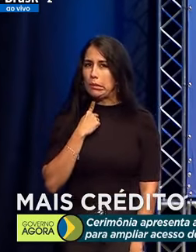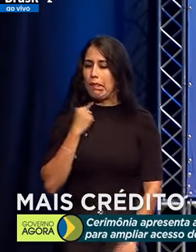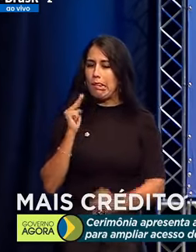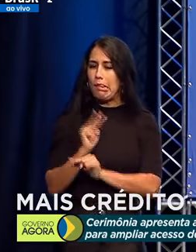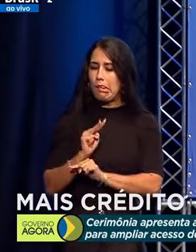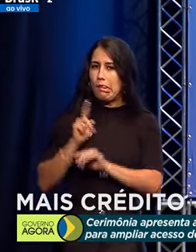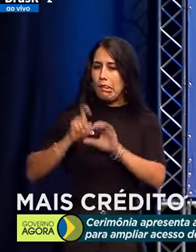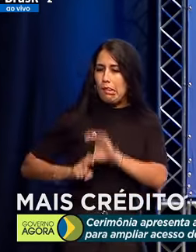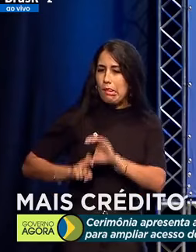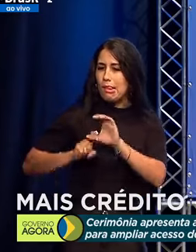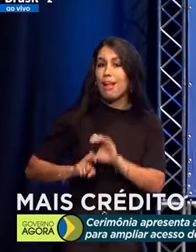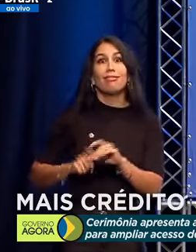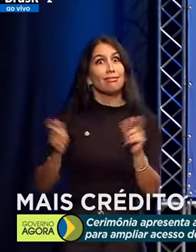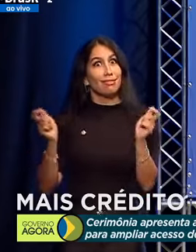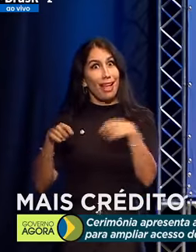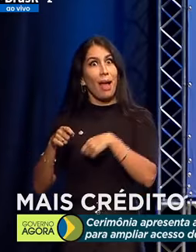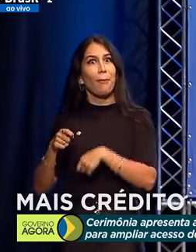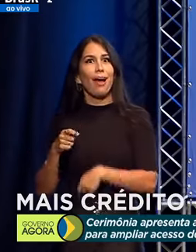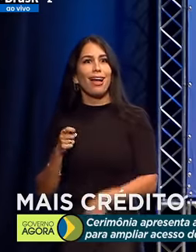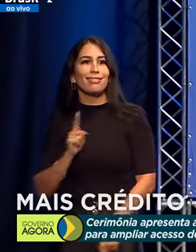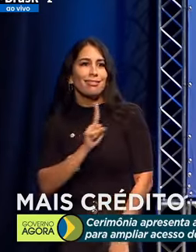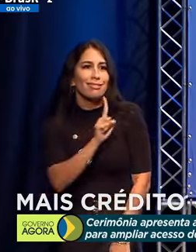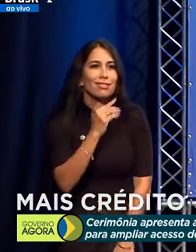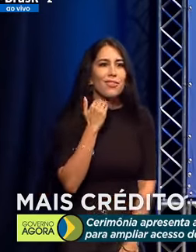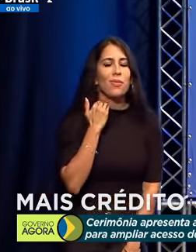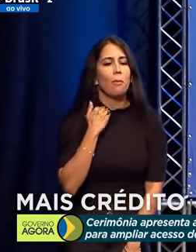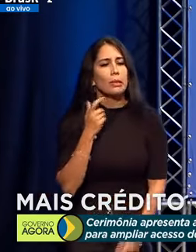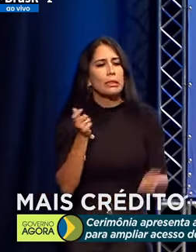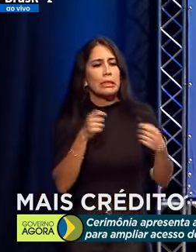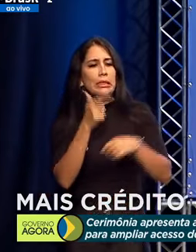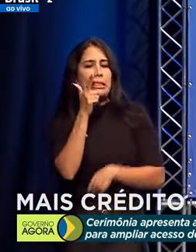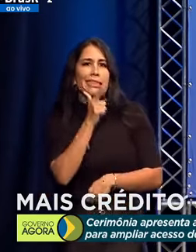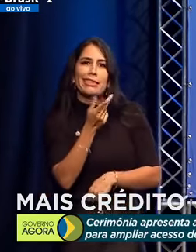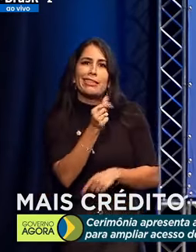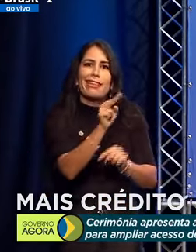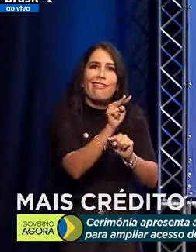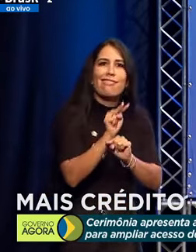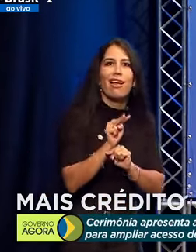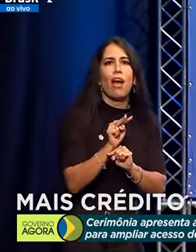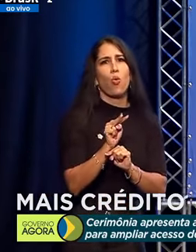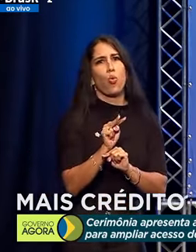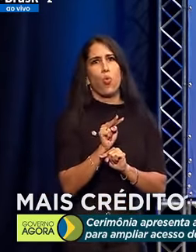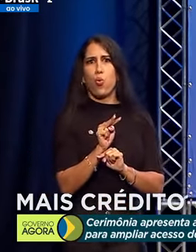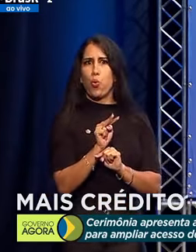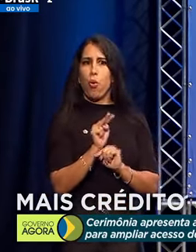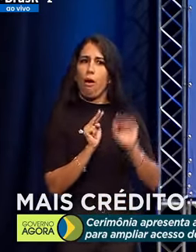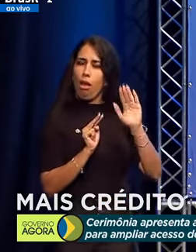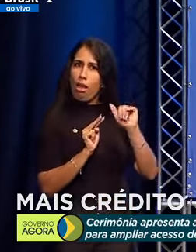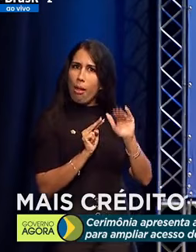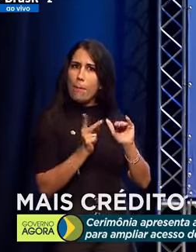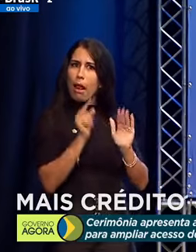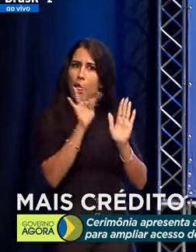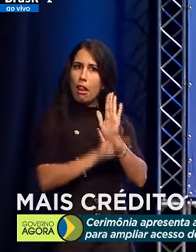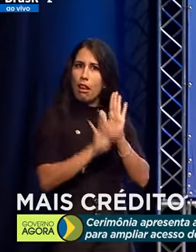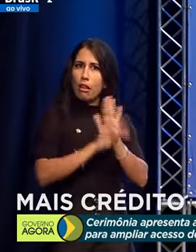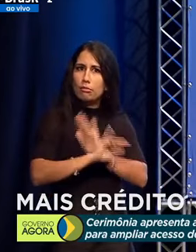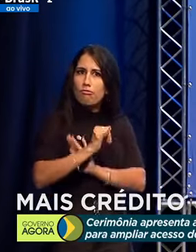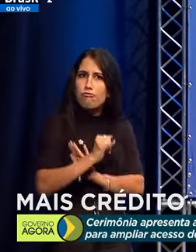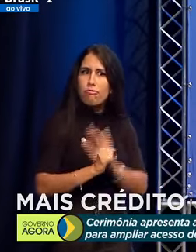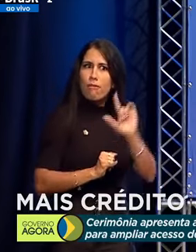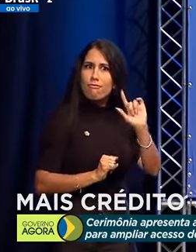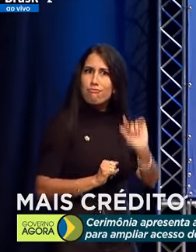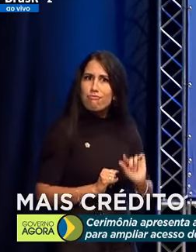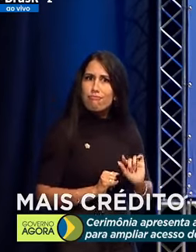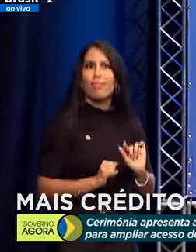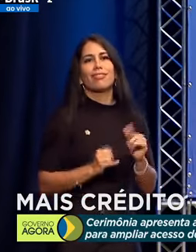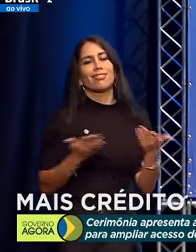emprestado a uma taxa mais barata do que um funcionário público consegue. Esse é o nosso saque aniversário